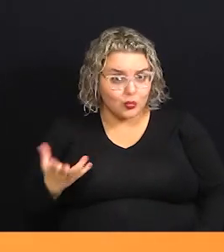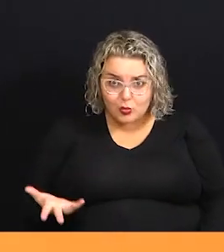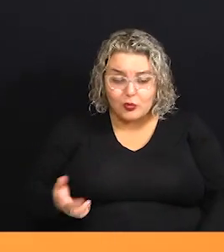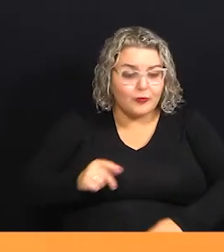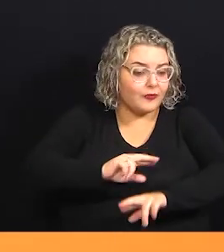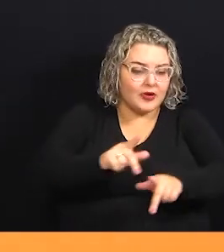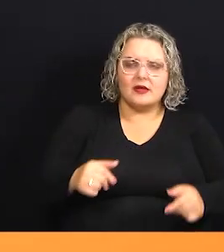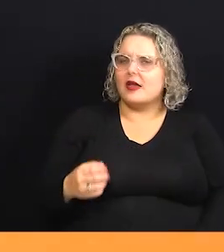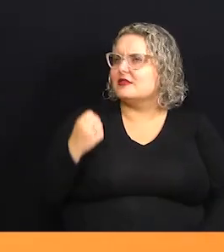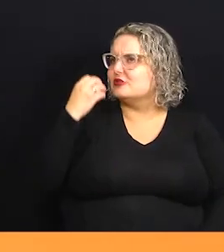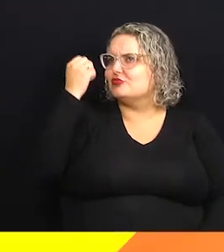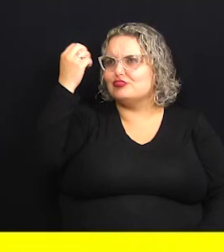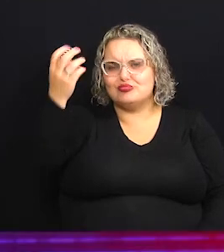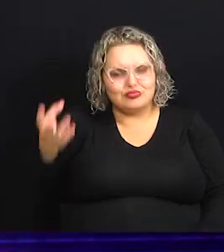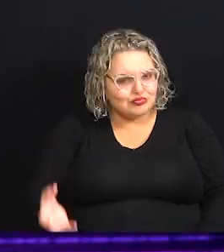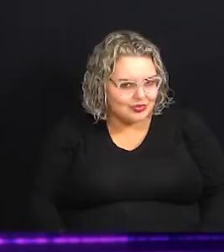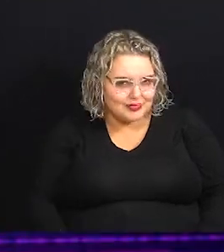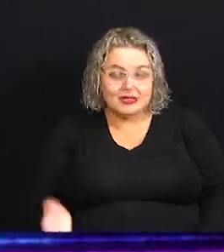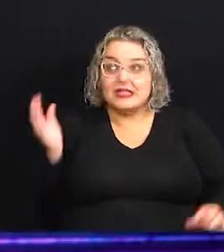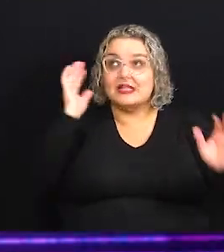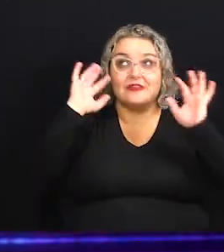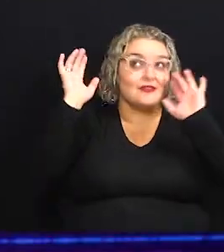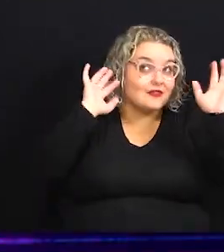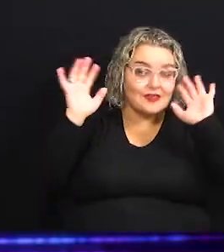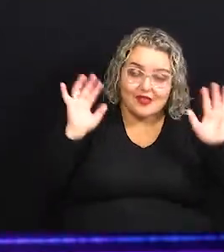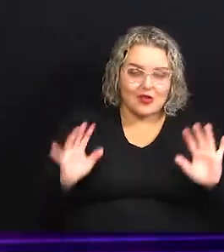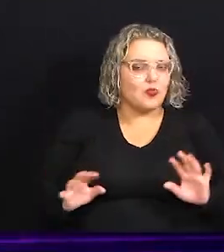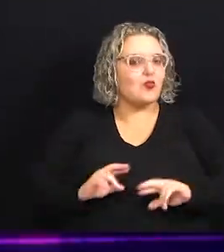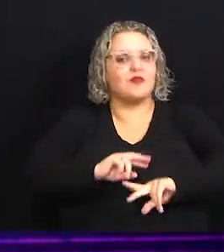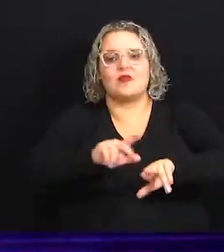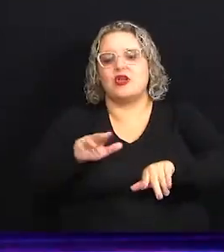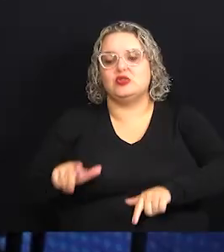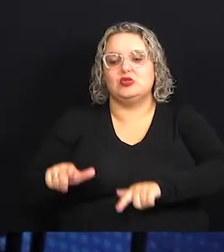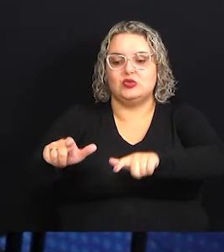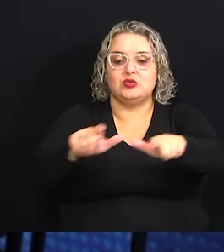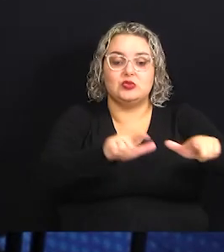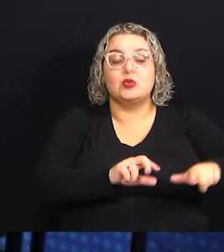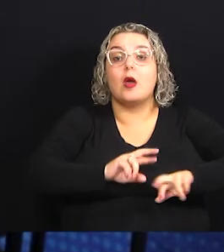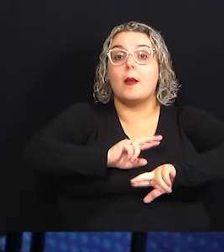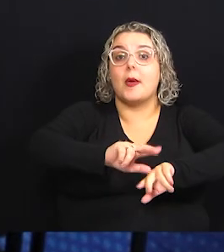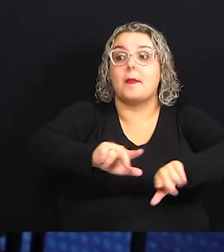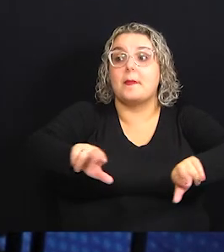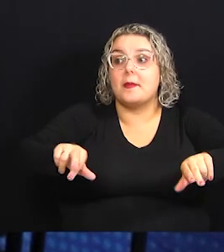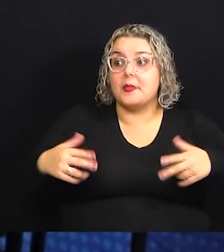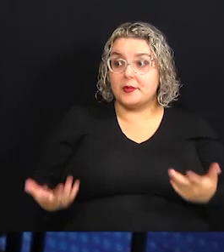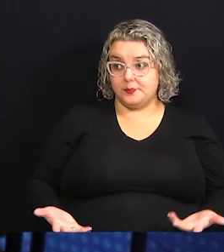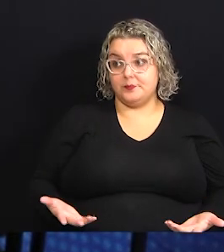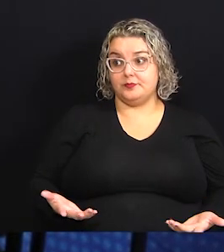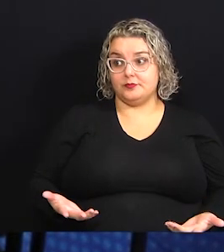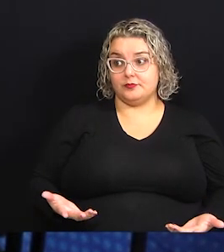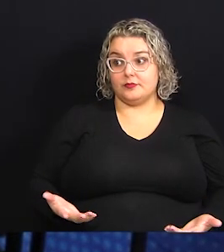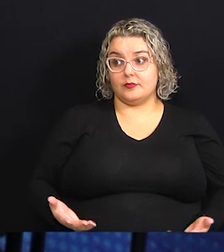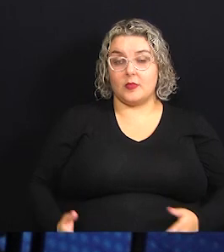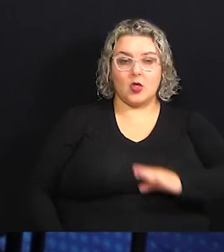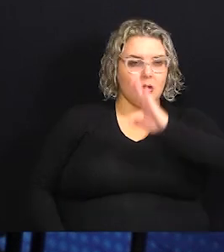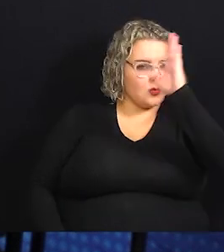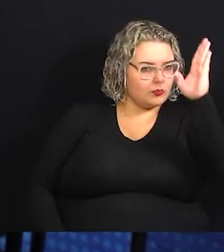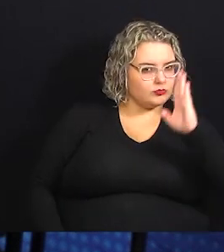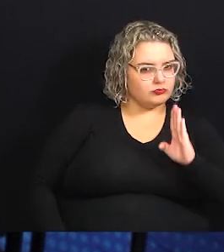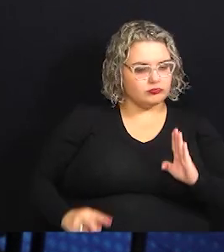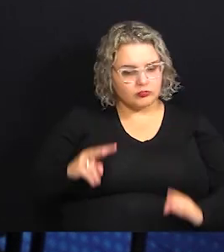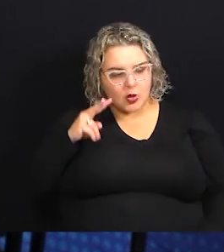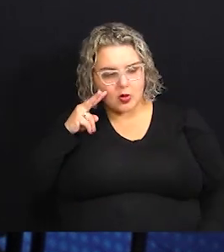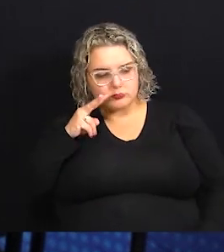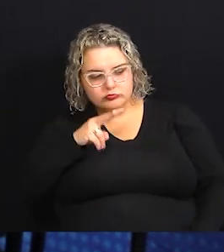ela viaja mesmo por vários cenários diferentes e vendo um Brasil de um ponto